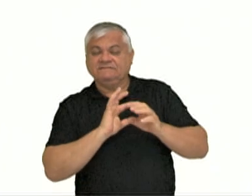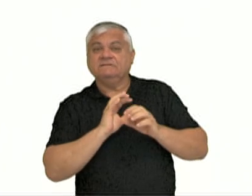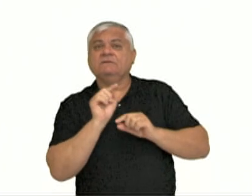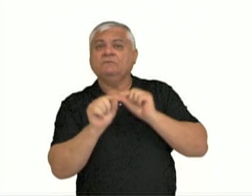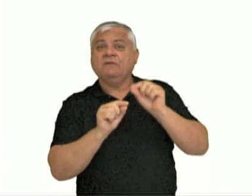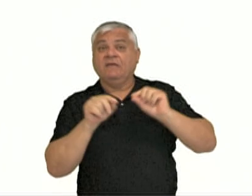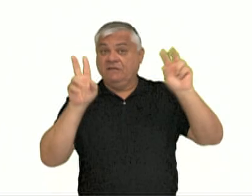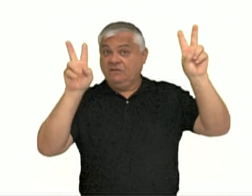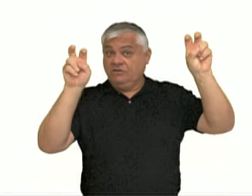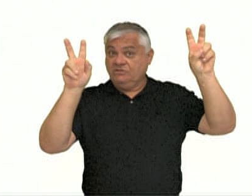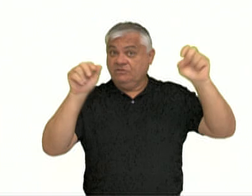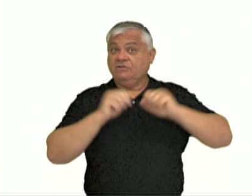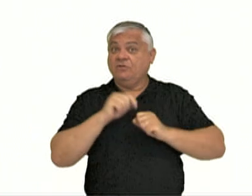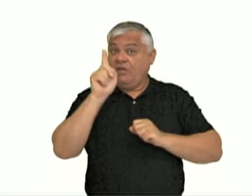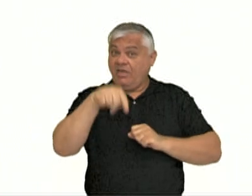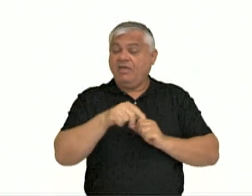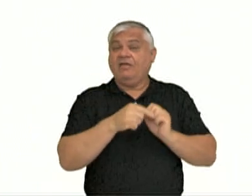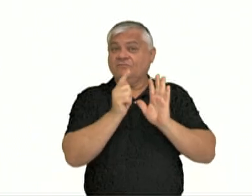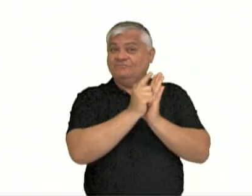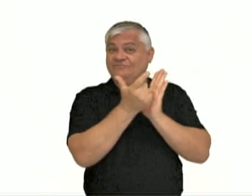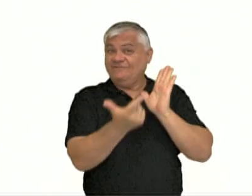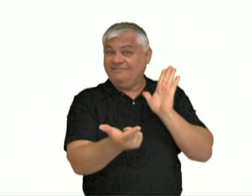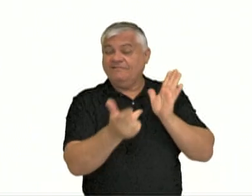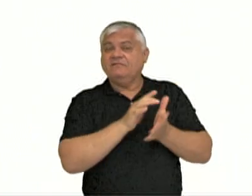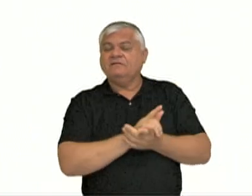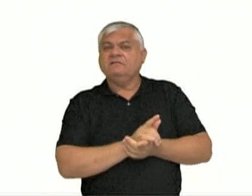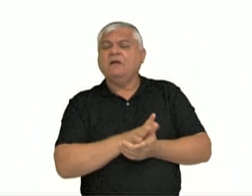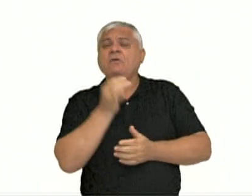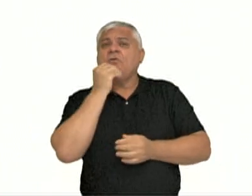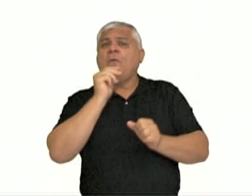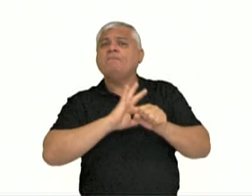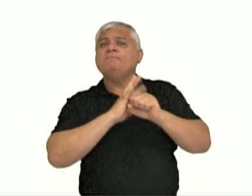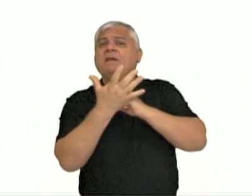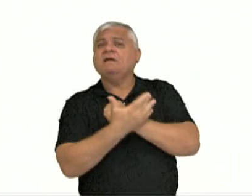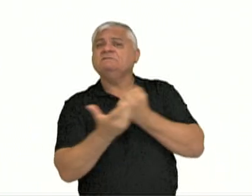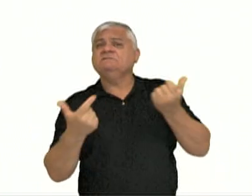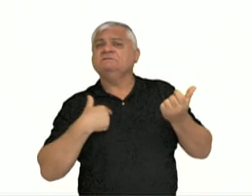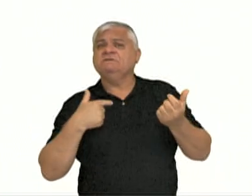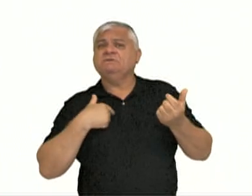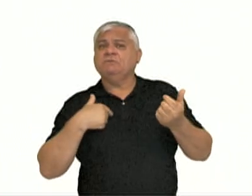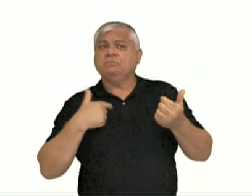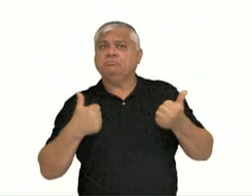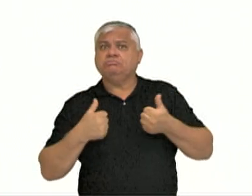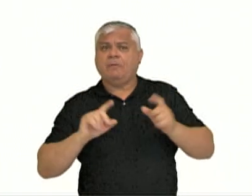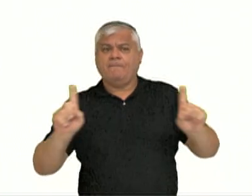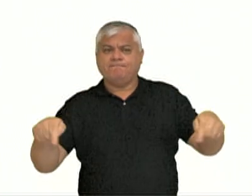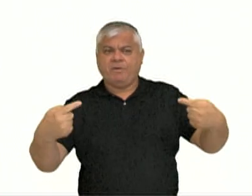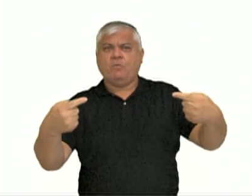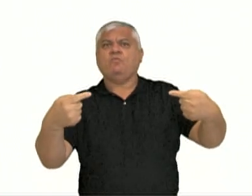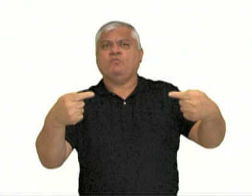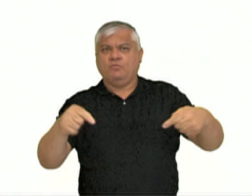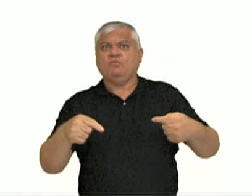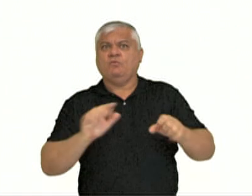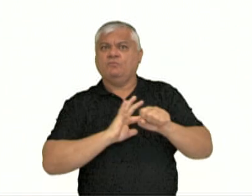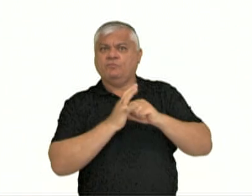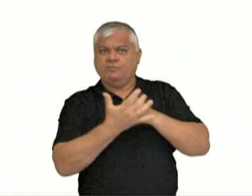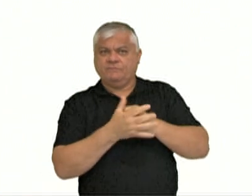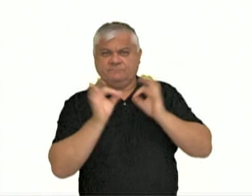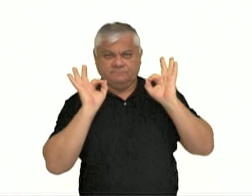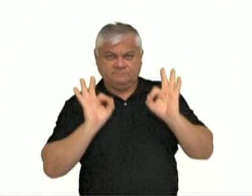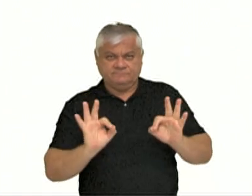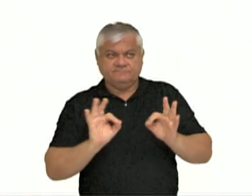do tema do editorial. Então, o Brasil diante da pandemia do coronavírus. Ok? Conferido?